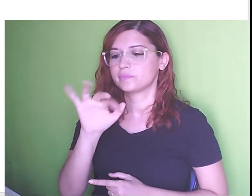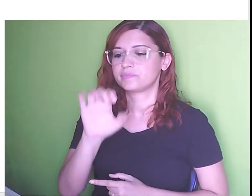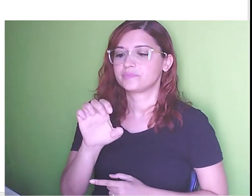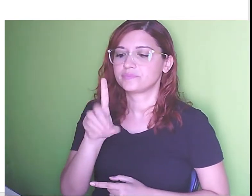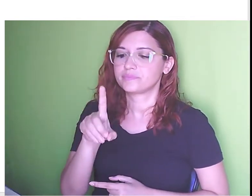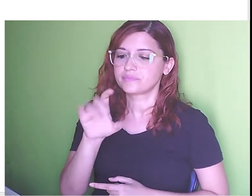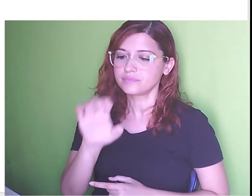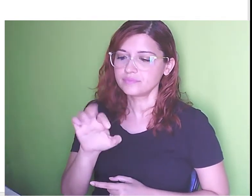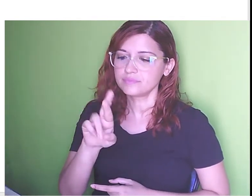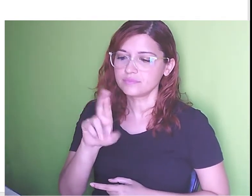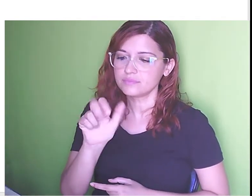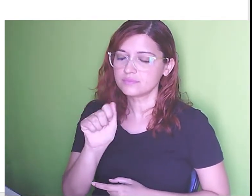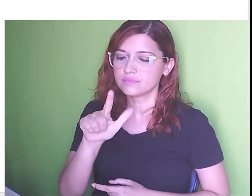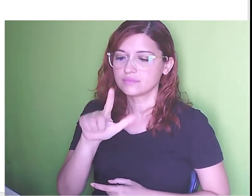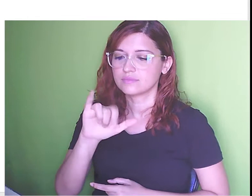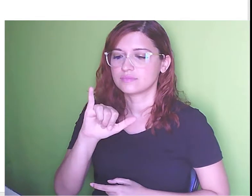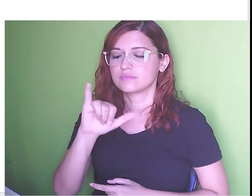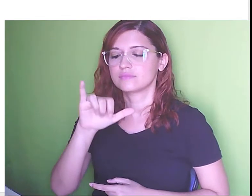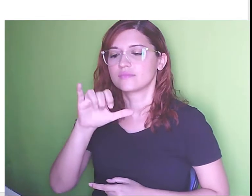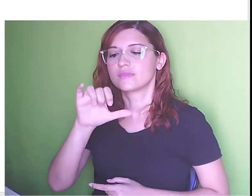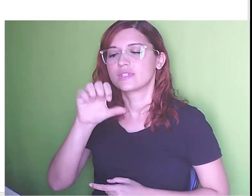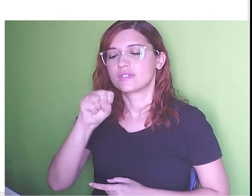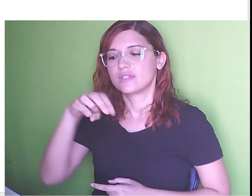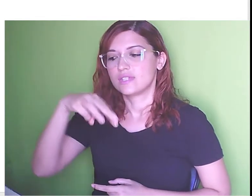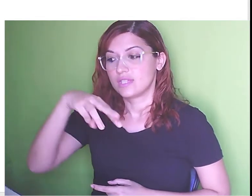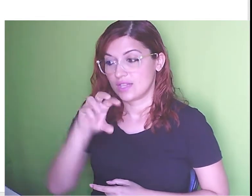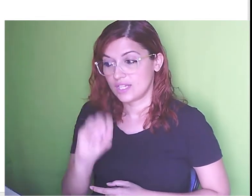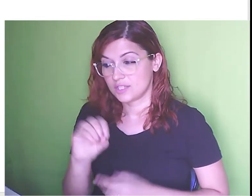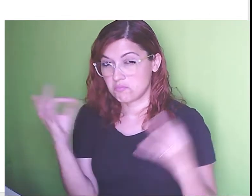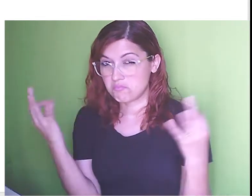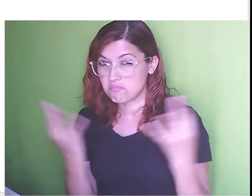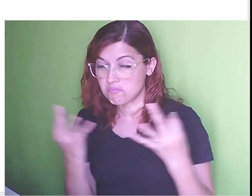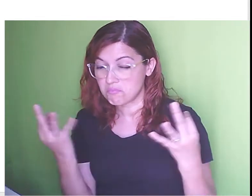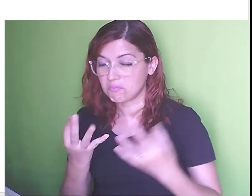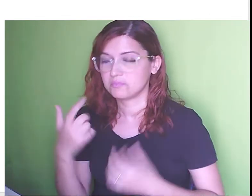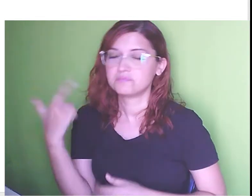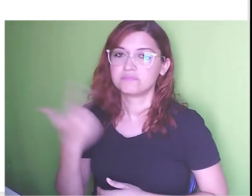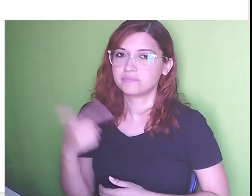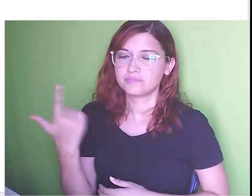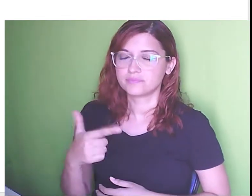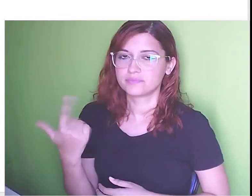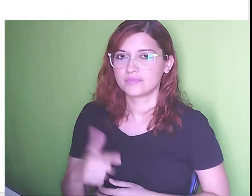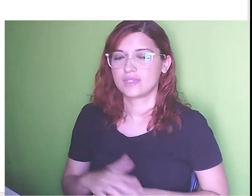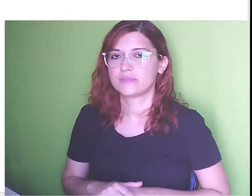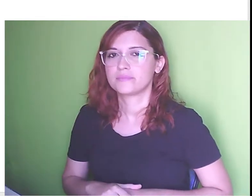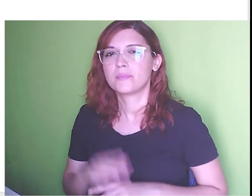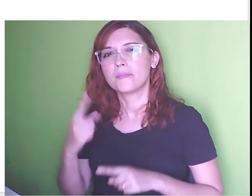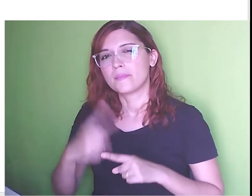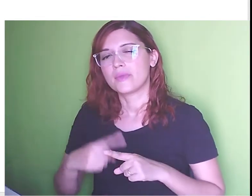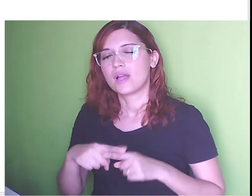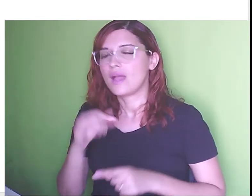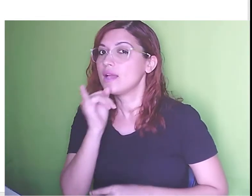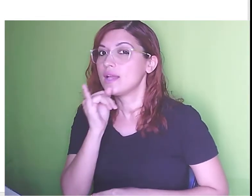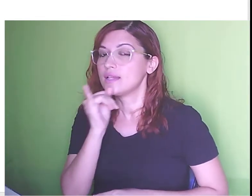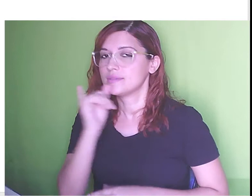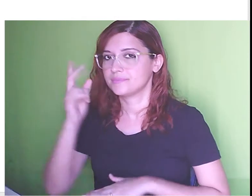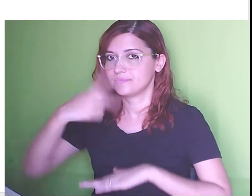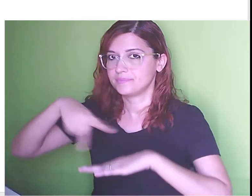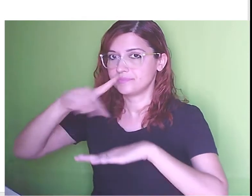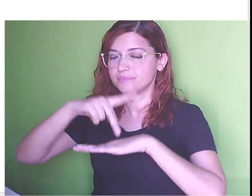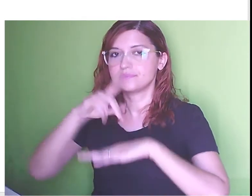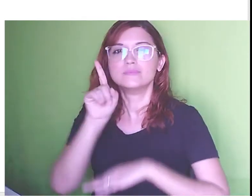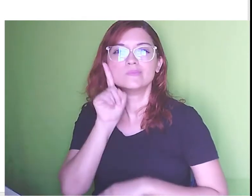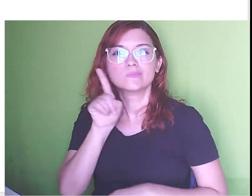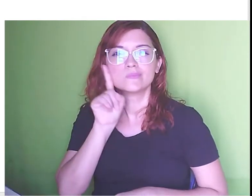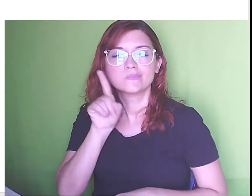no Brasil, o federalismo não vigorou 100%. Porque, por